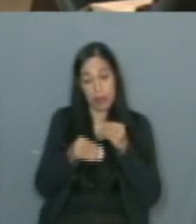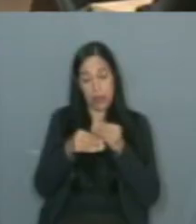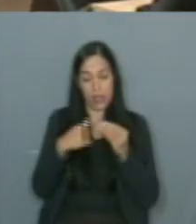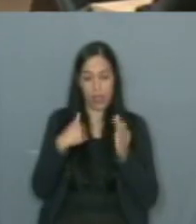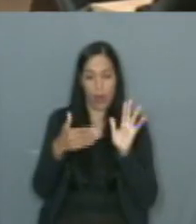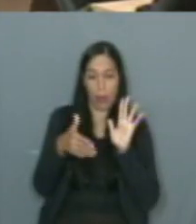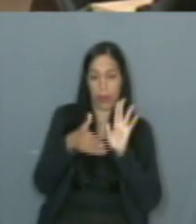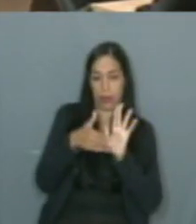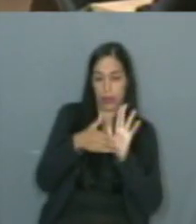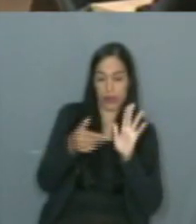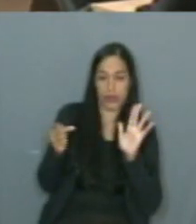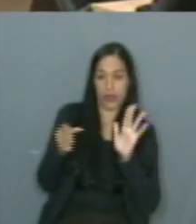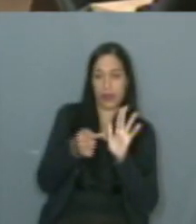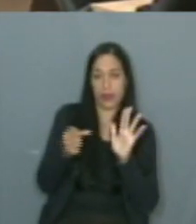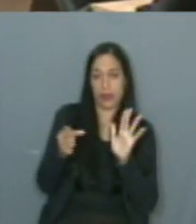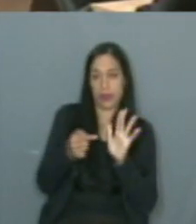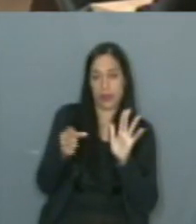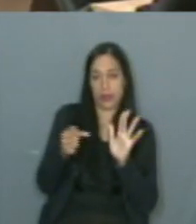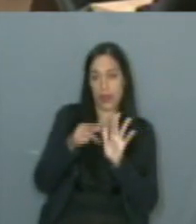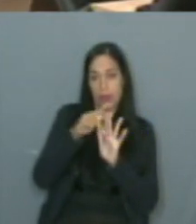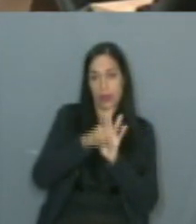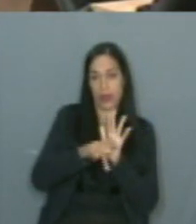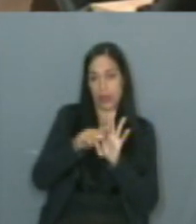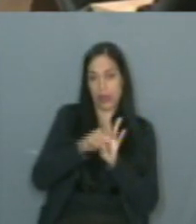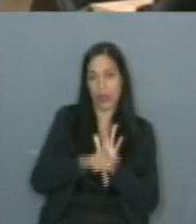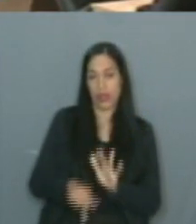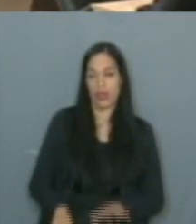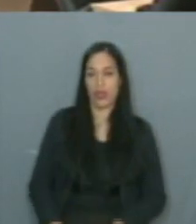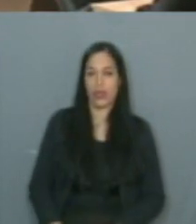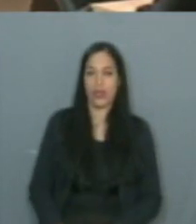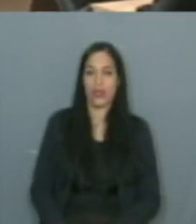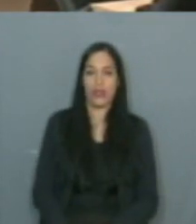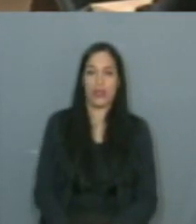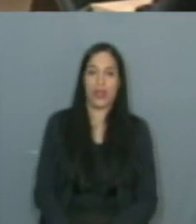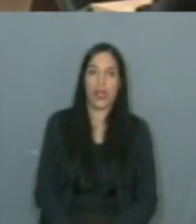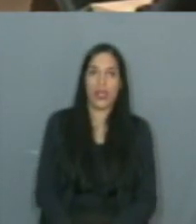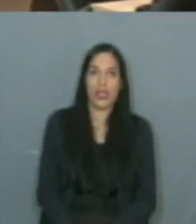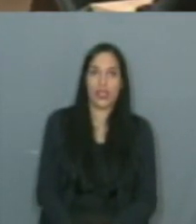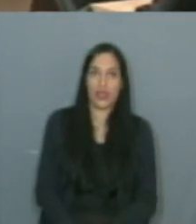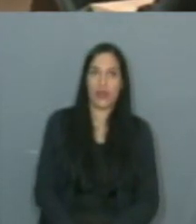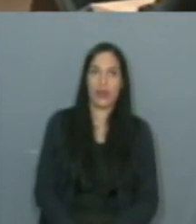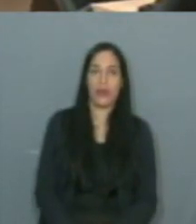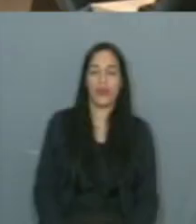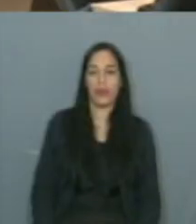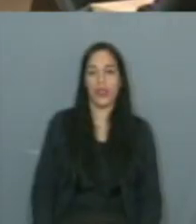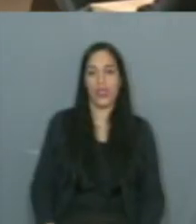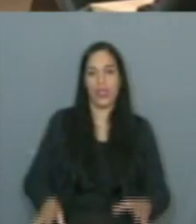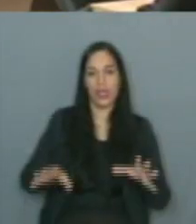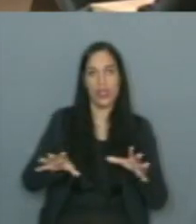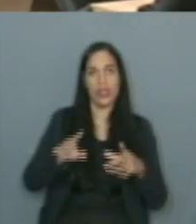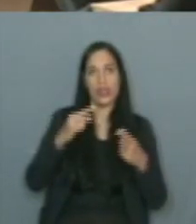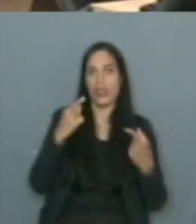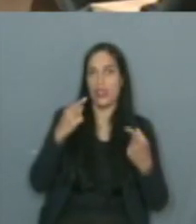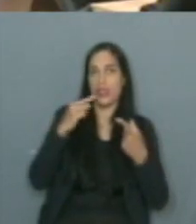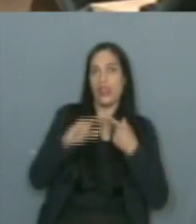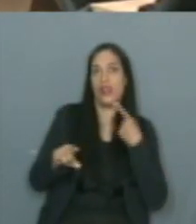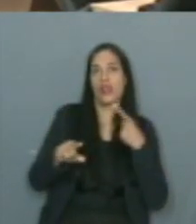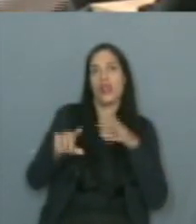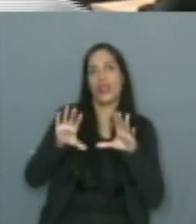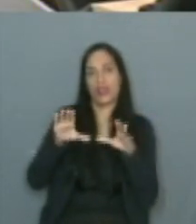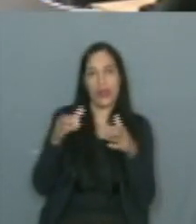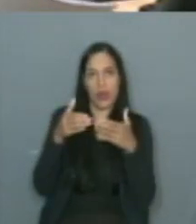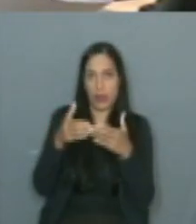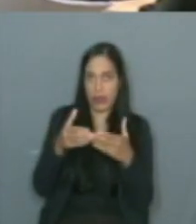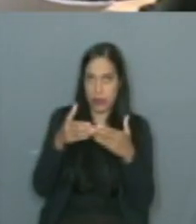propus ao projeto. Uma emenda que foi vetada pela comissão e uma emenda de